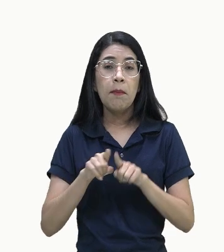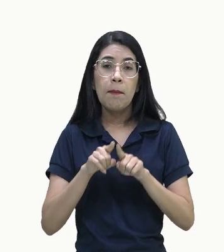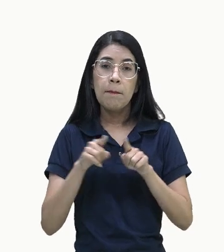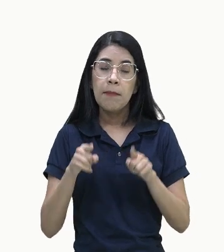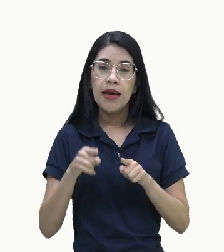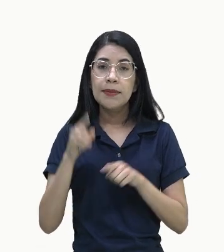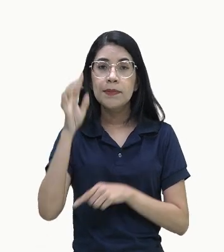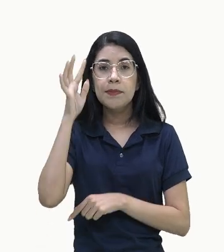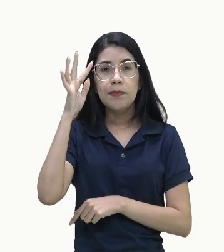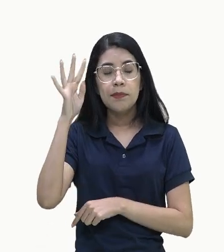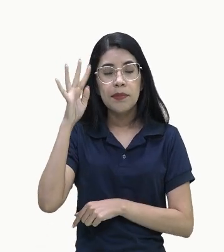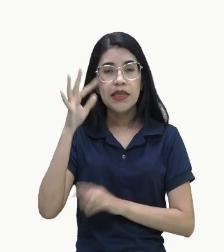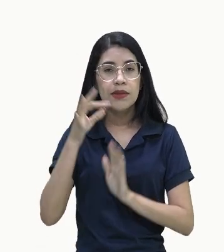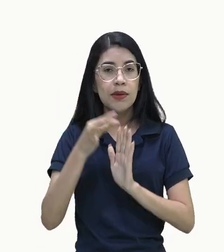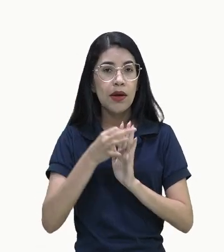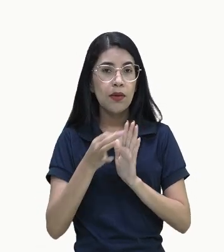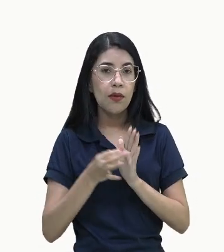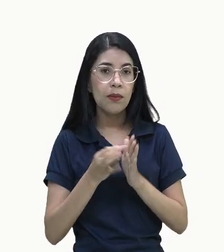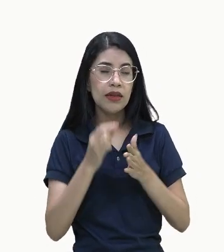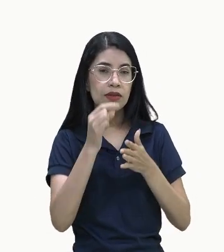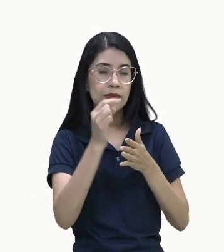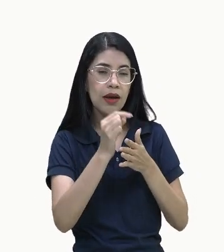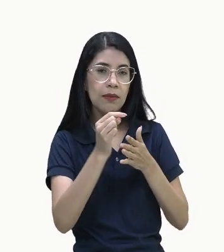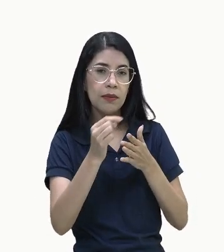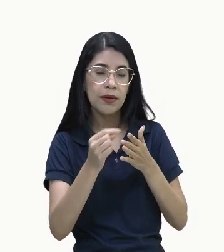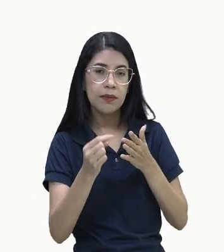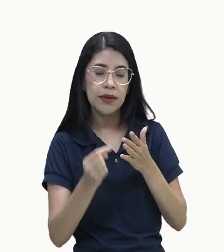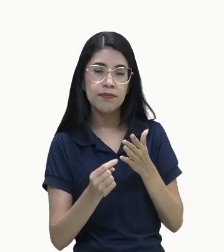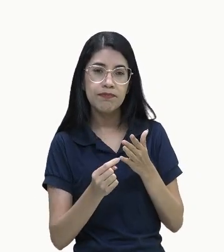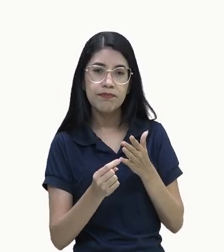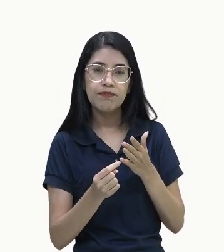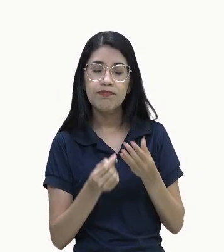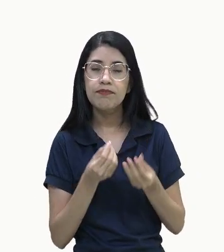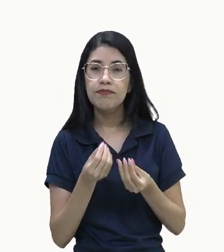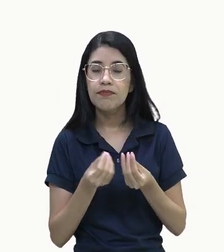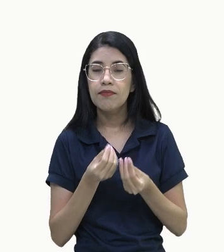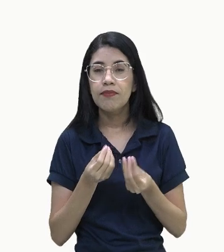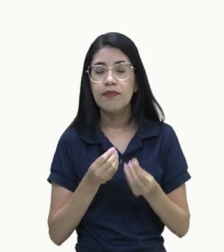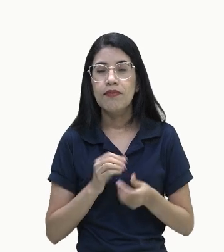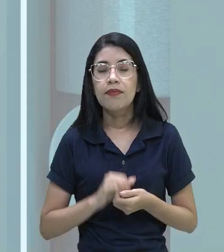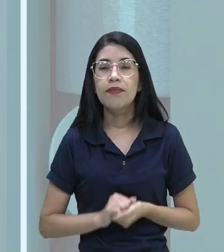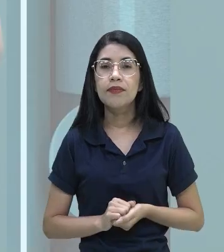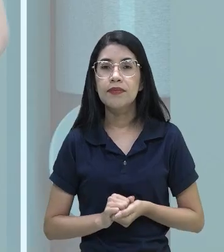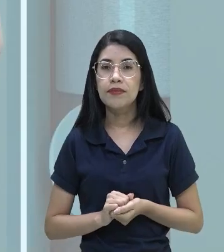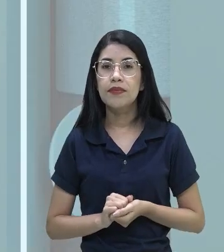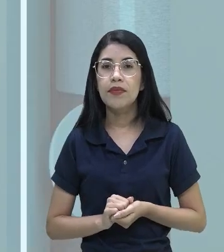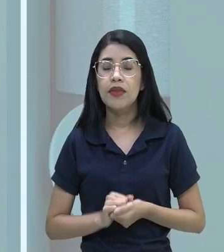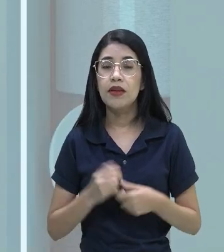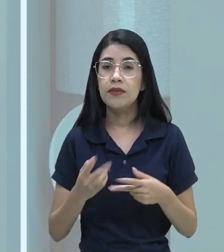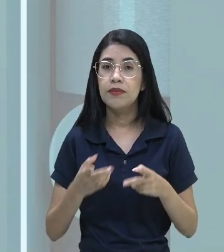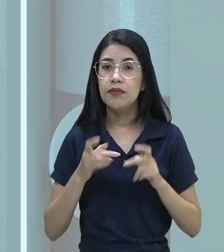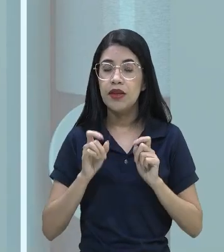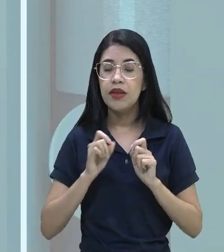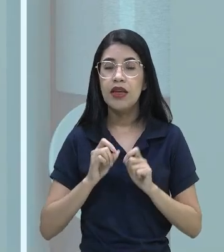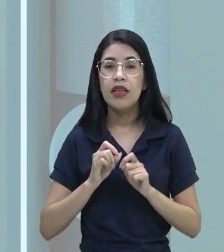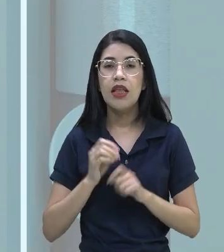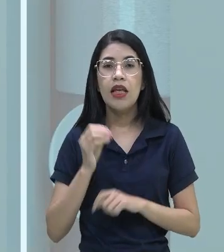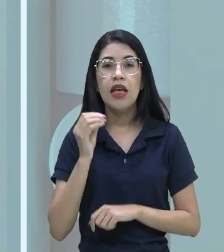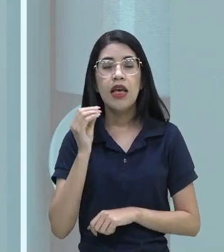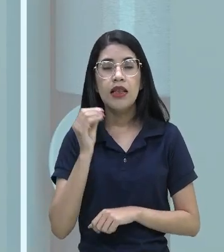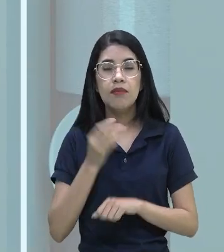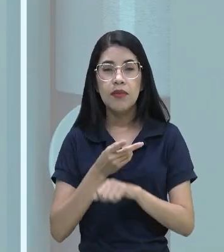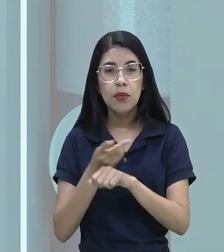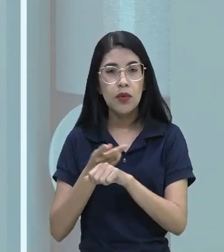maneira isolada, né? Então a gente reafirma o tema, correto? Então vejam que buscou-se a fala de uma autoridade,